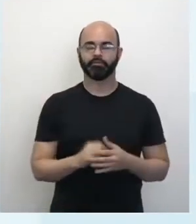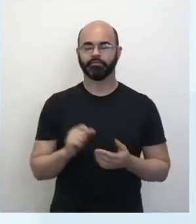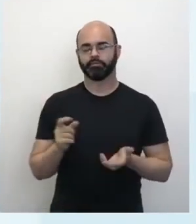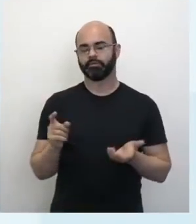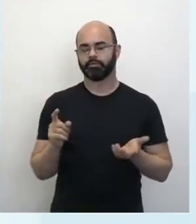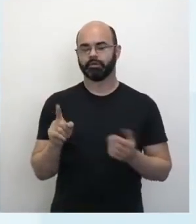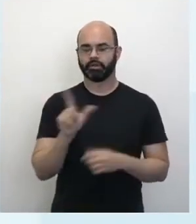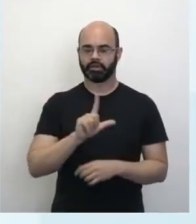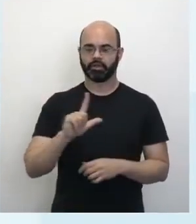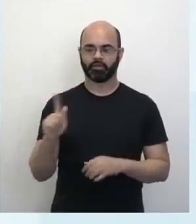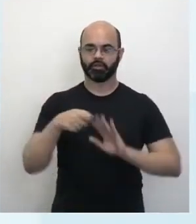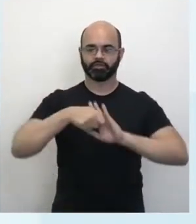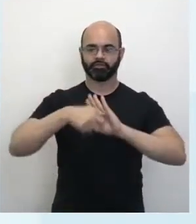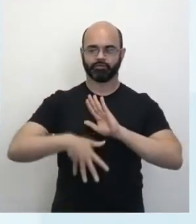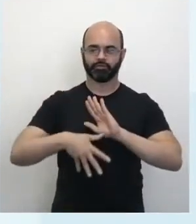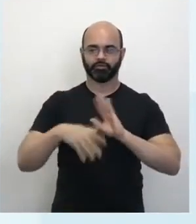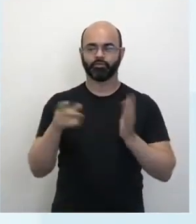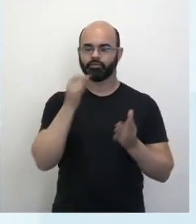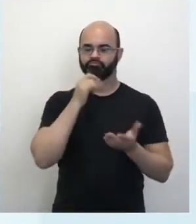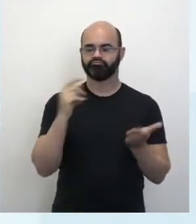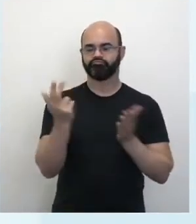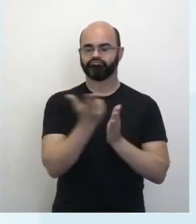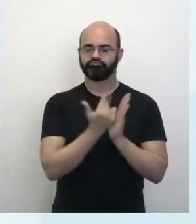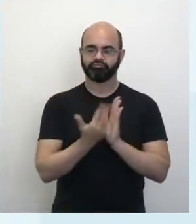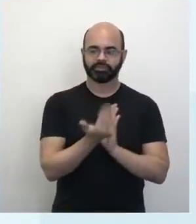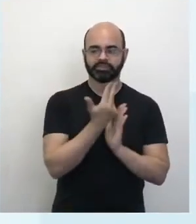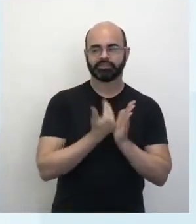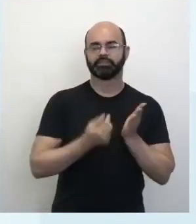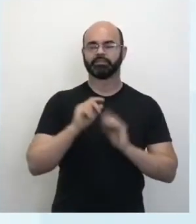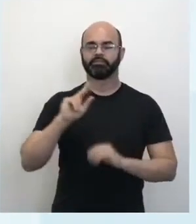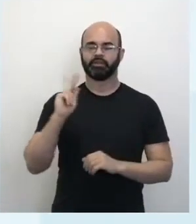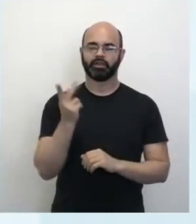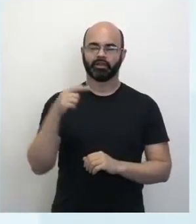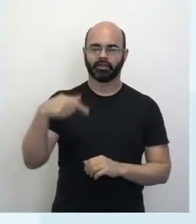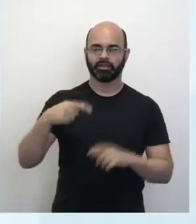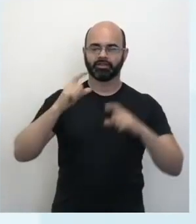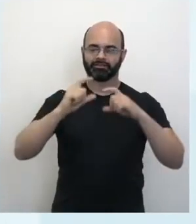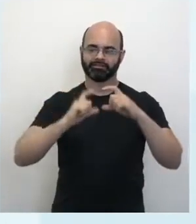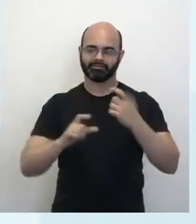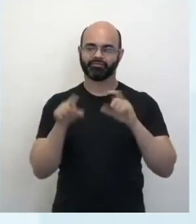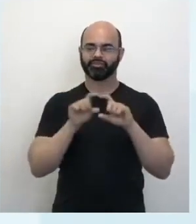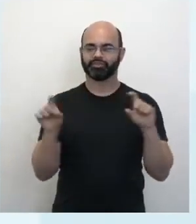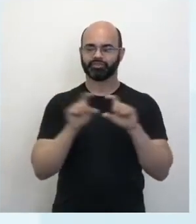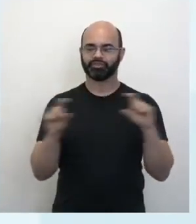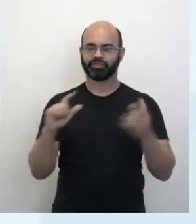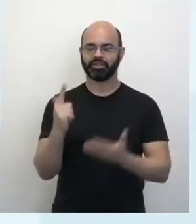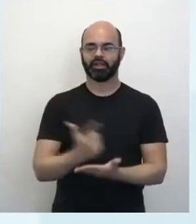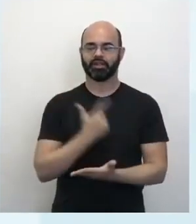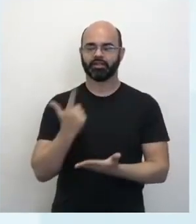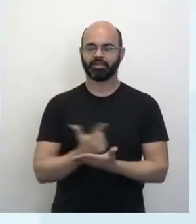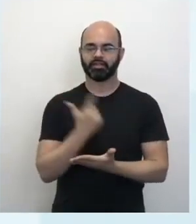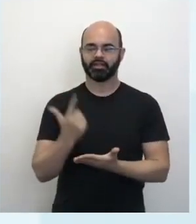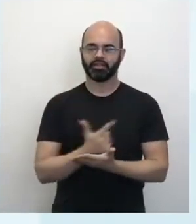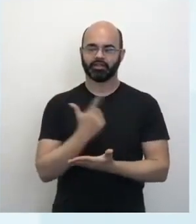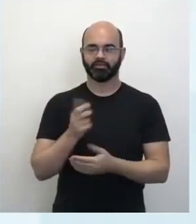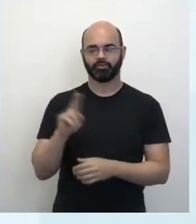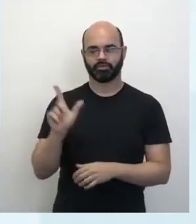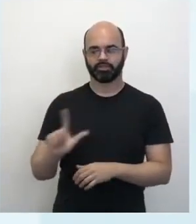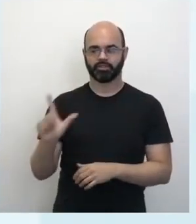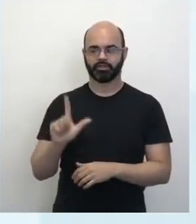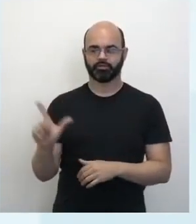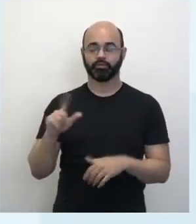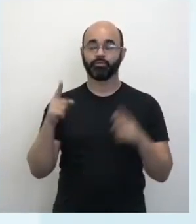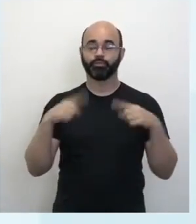linguagem utilizada em desenhos animados, nas histórias em quadrinhos, nas tirinhas, na literatura, em letras de